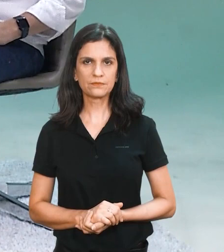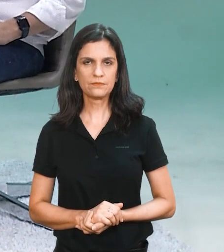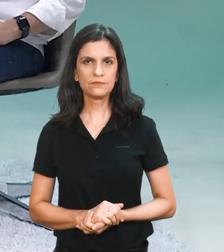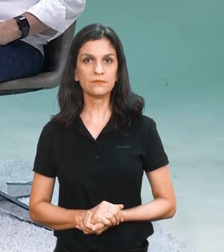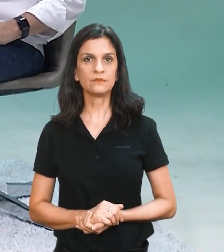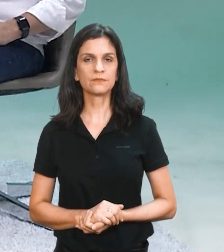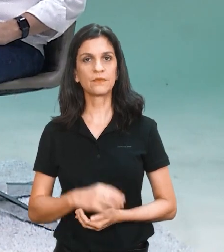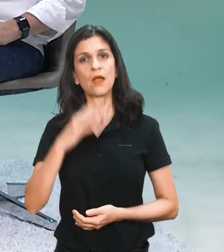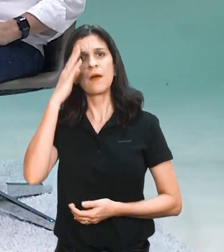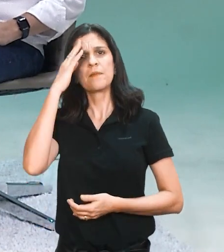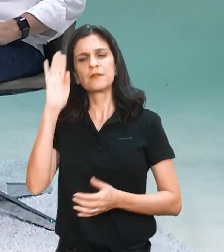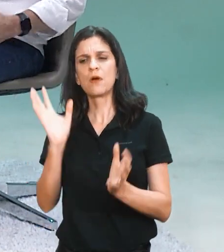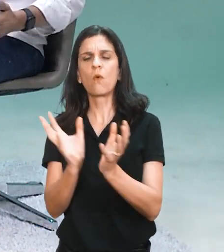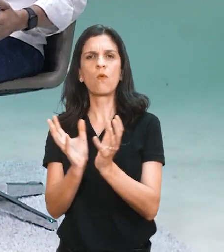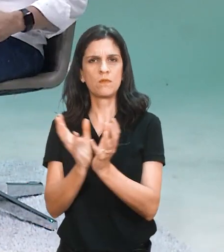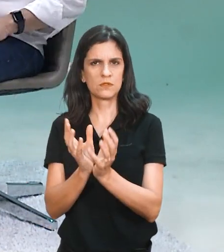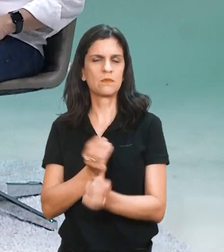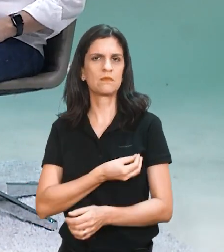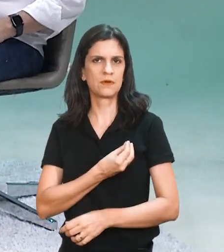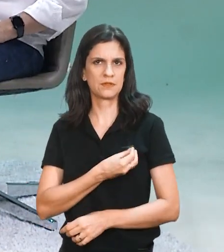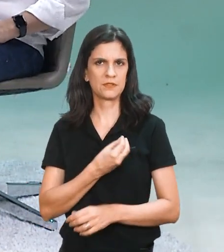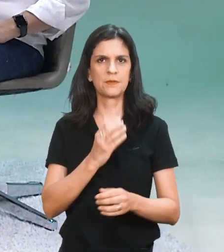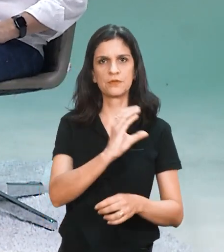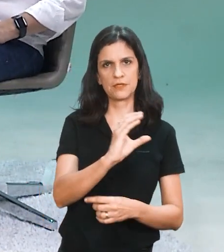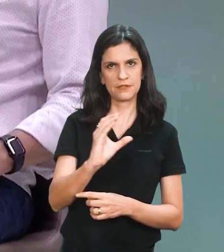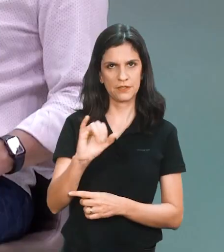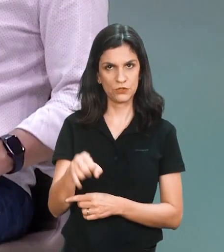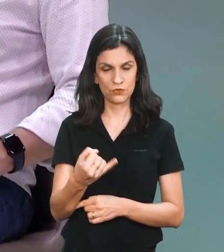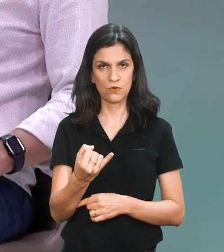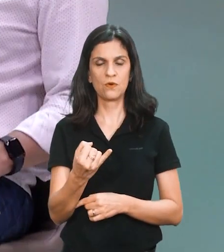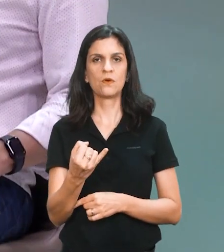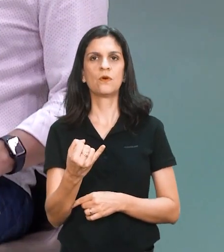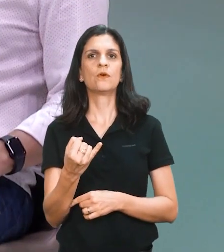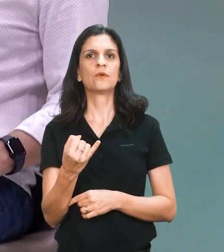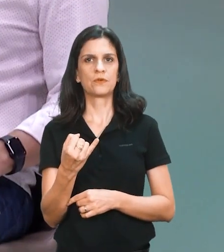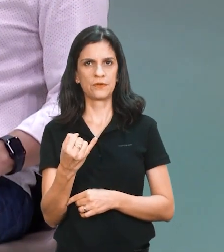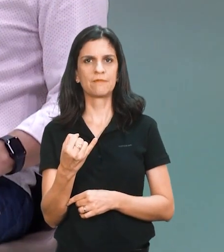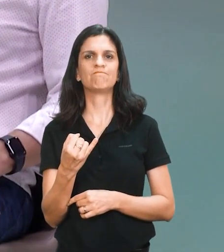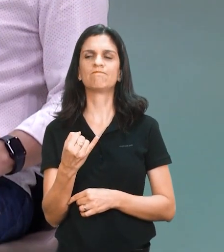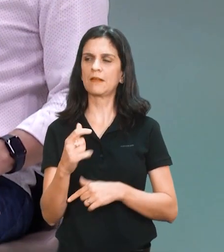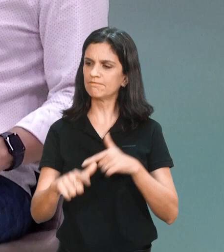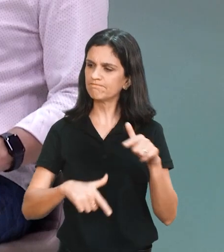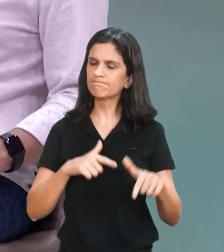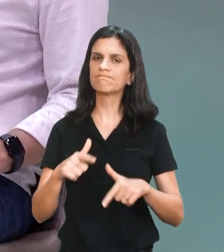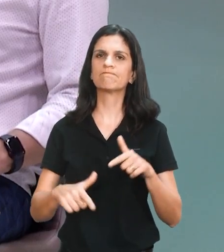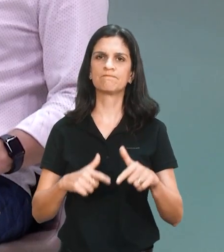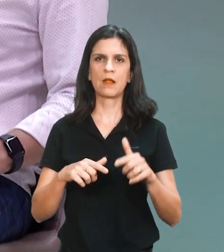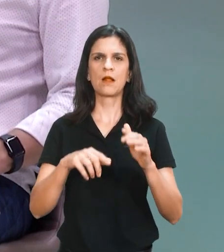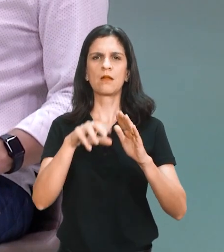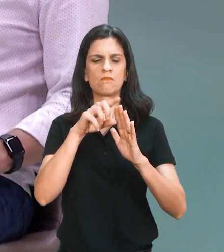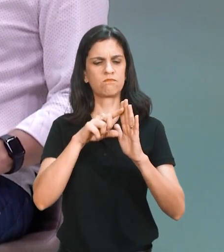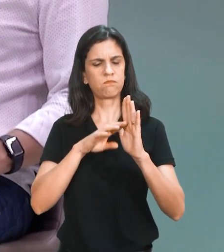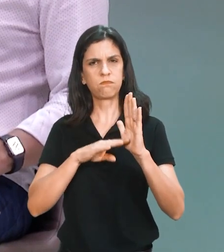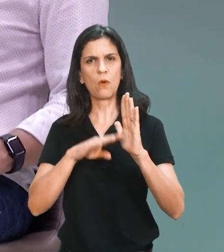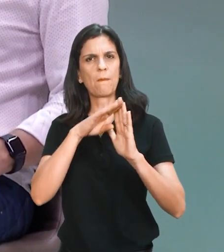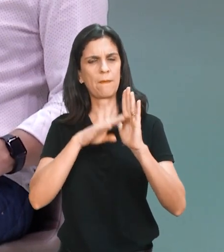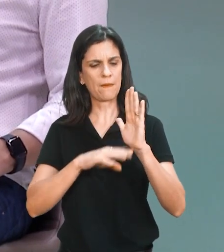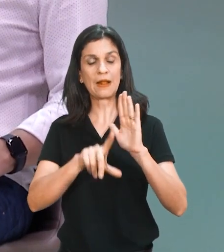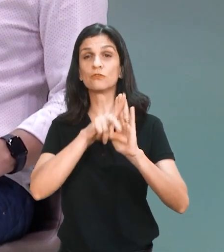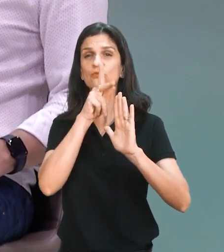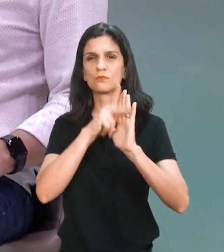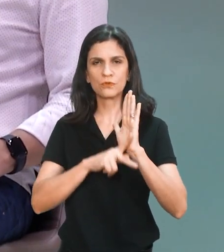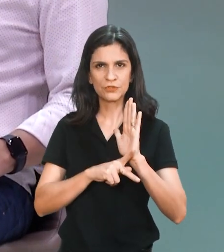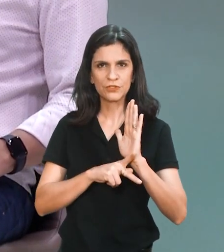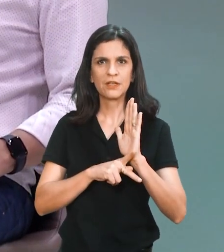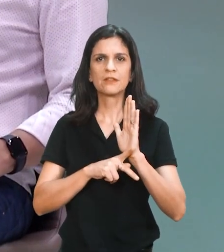Municipal? Eu faço parte de uma das principais comissões, que é a CCJ, né? Todos os projetos passam por lá, então é muito trabalho.